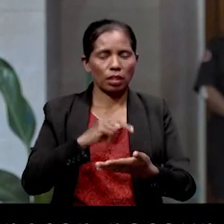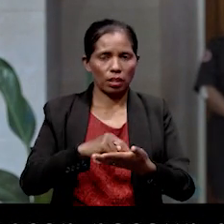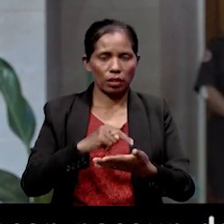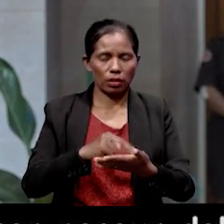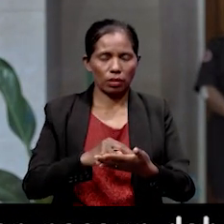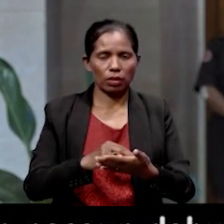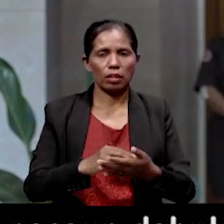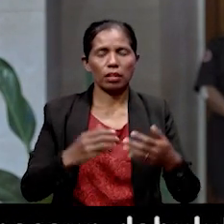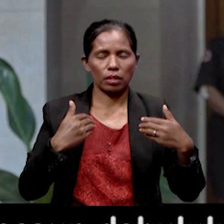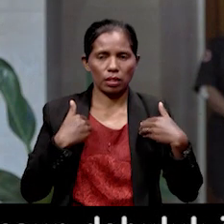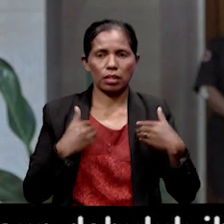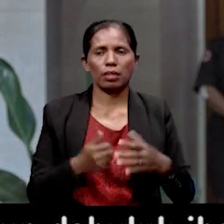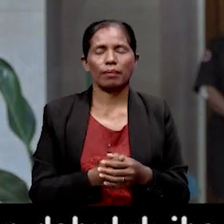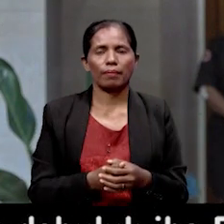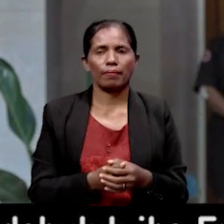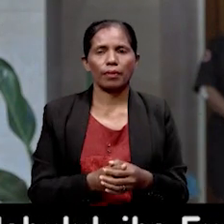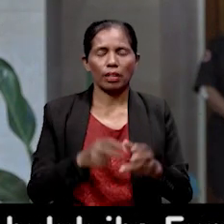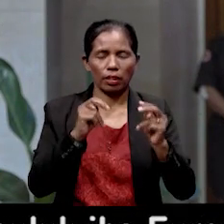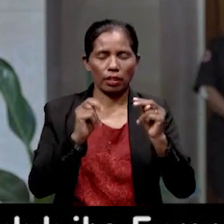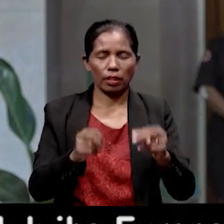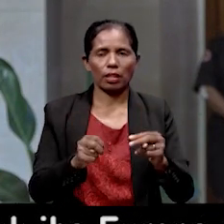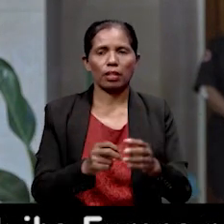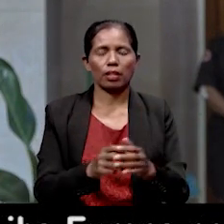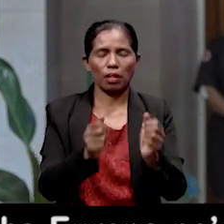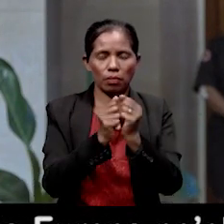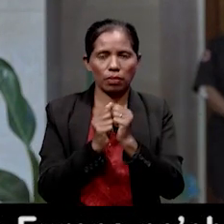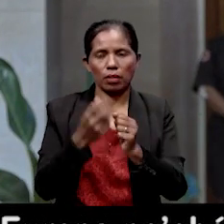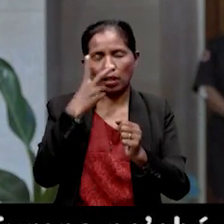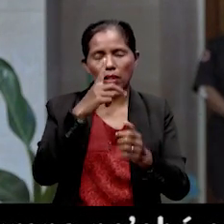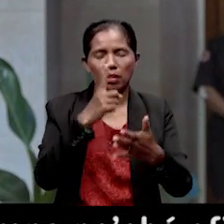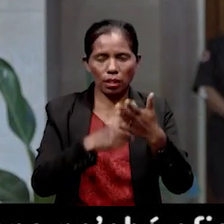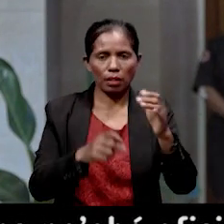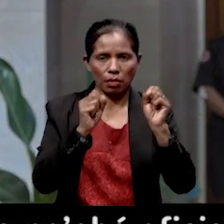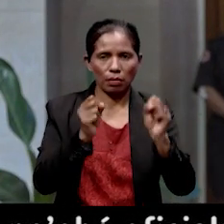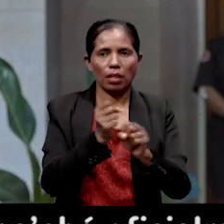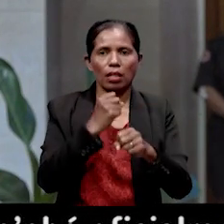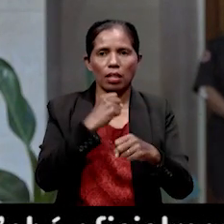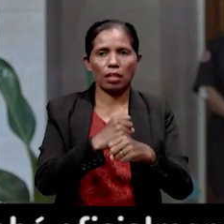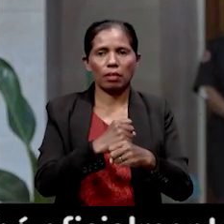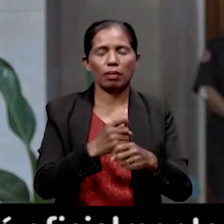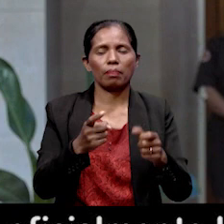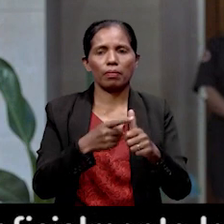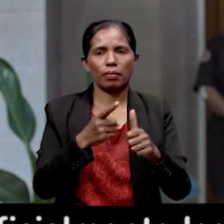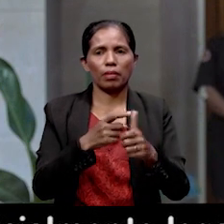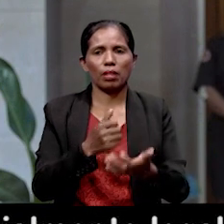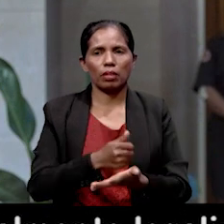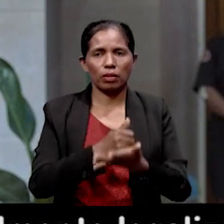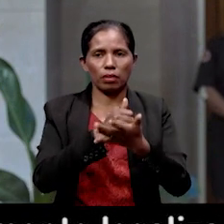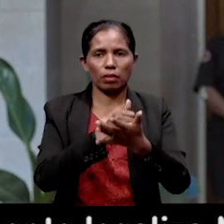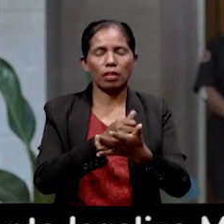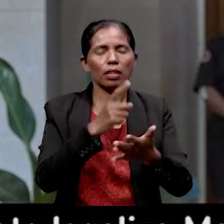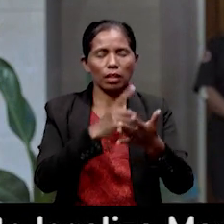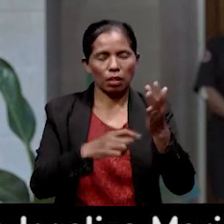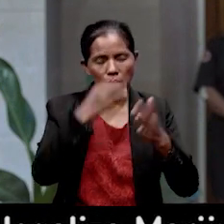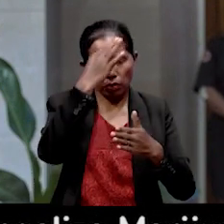inundações né cheia ser né então tem que join força tem que muito cuidar essa era uma bela halo hori primeiro apoia e depois cuidar essa era ba